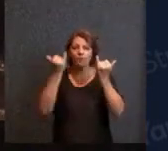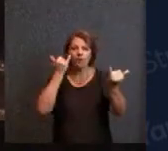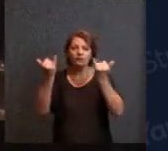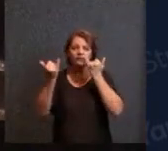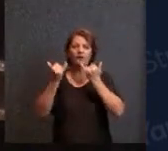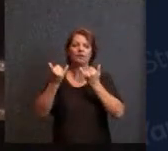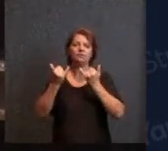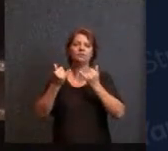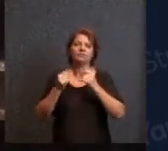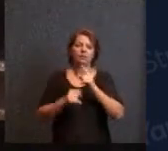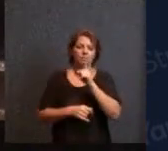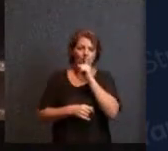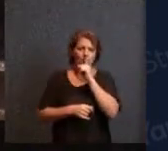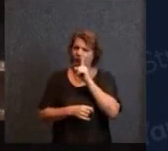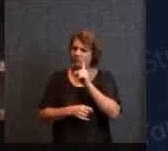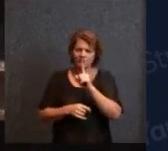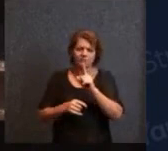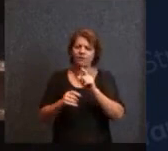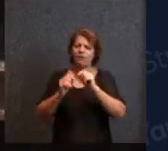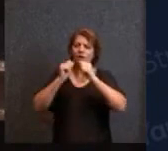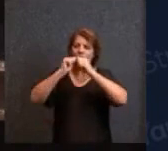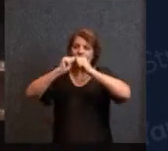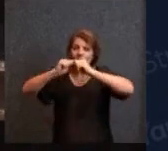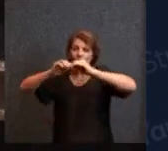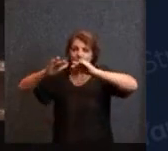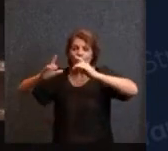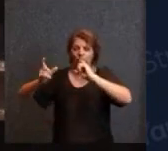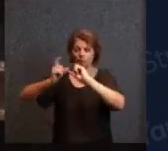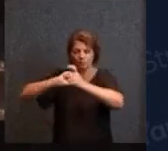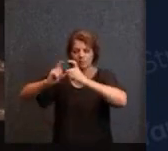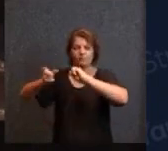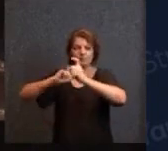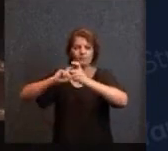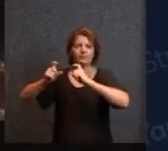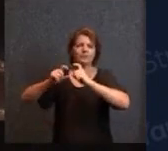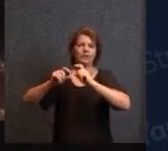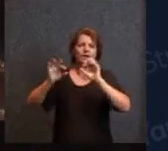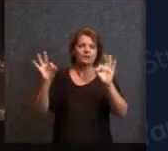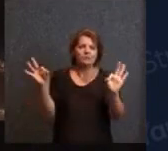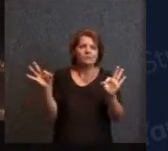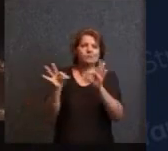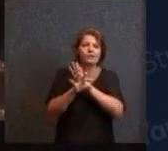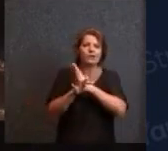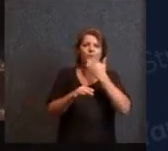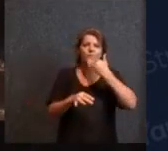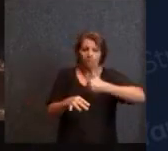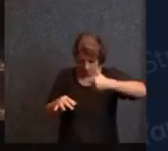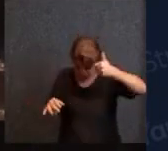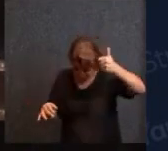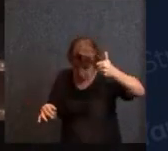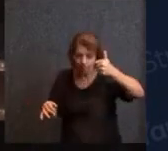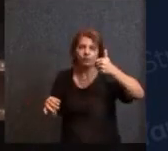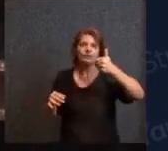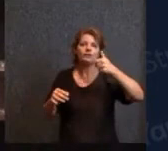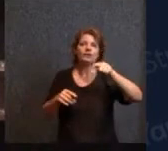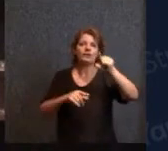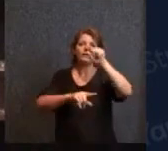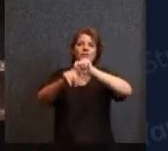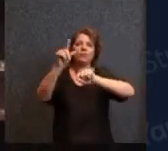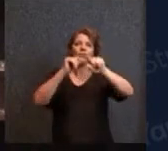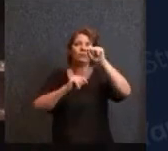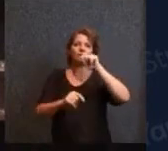discutidas amplamente, para que a partir dessa discussão se façam as melhores escolhas de